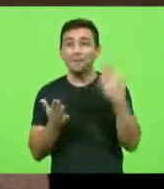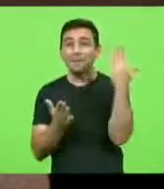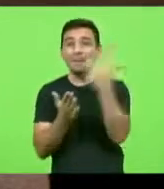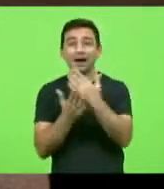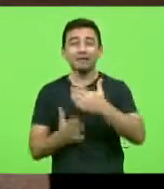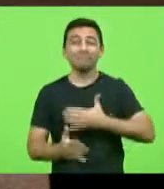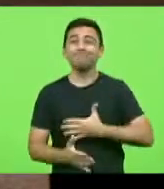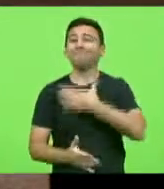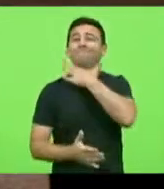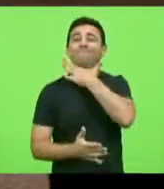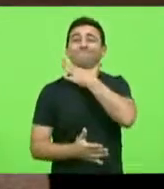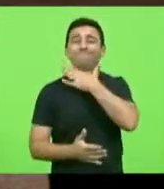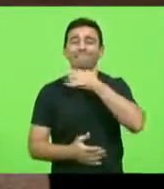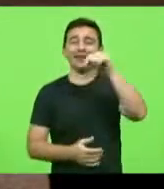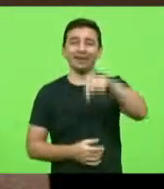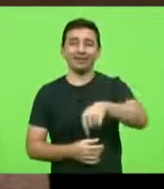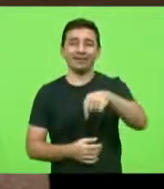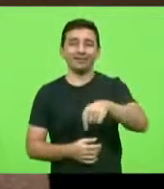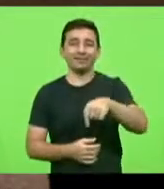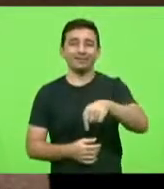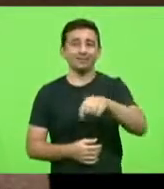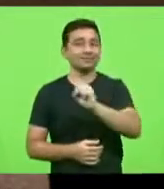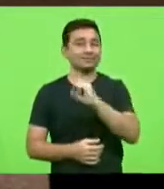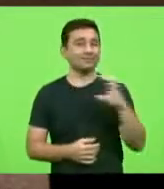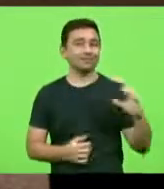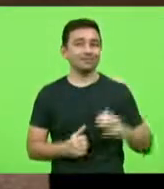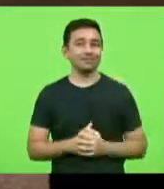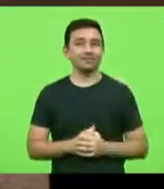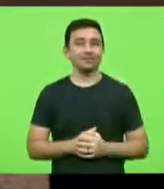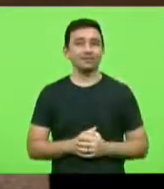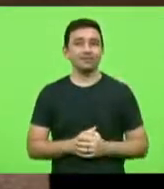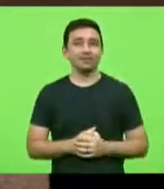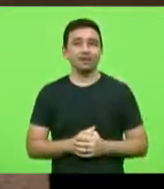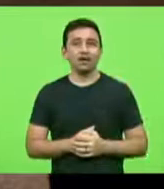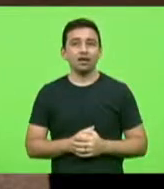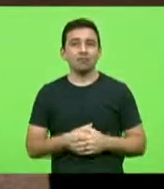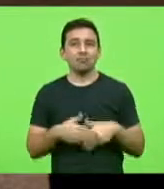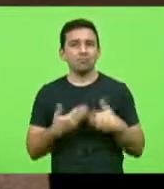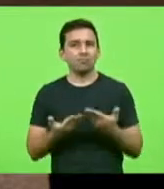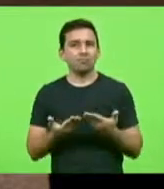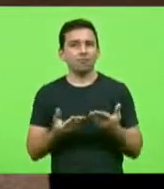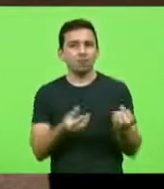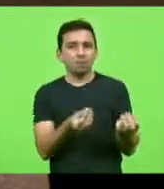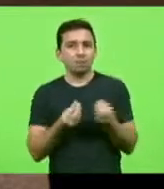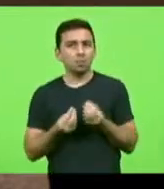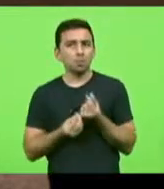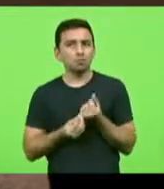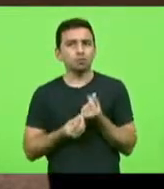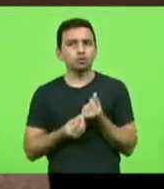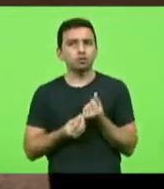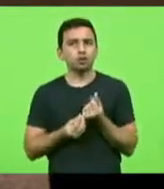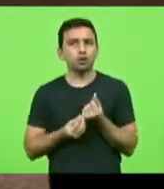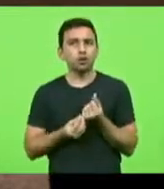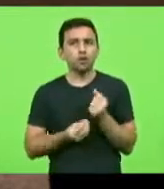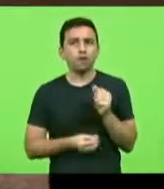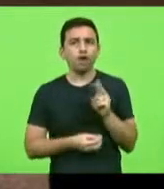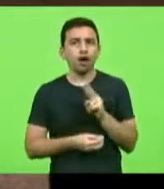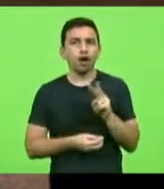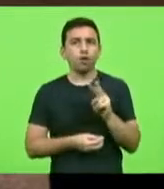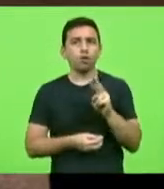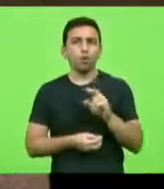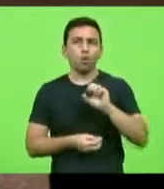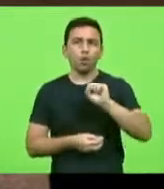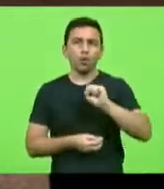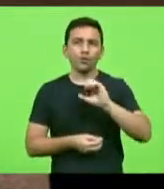devedores de Santa Catarina. E aí vai lá e recebe à vista um valor, que, se eu não me engano, é de